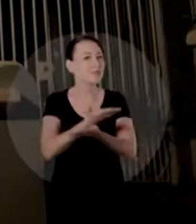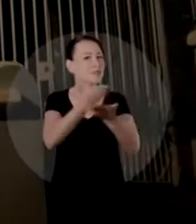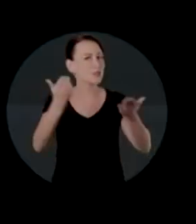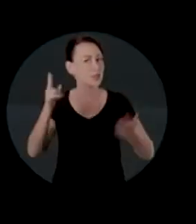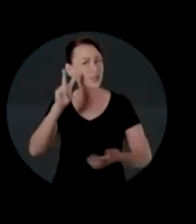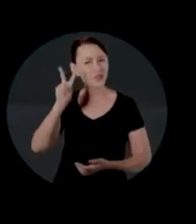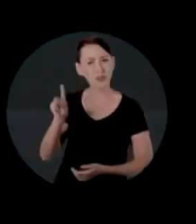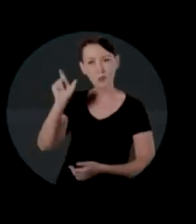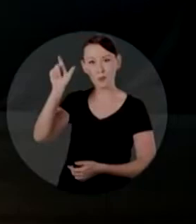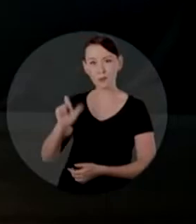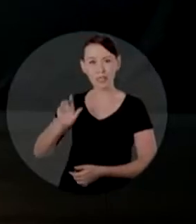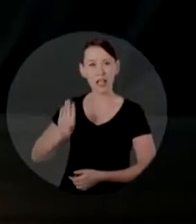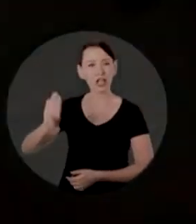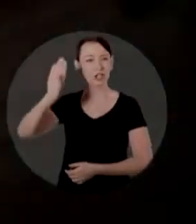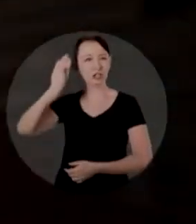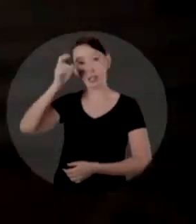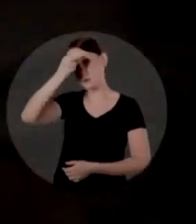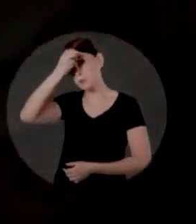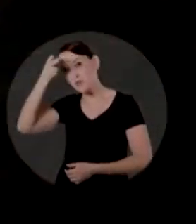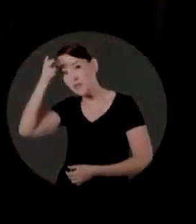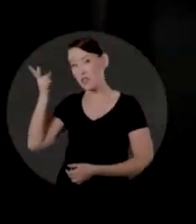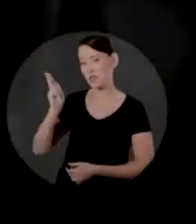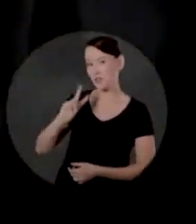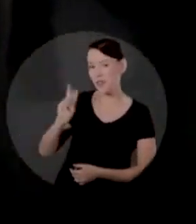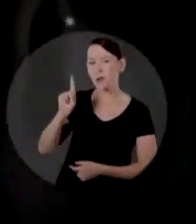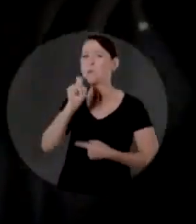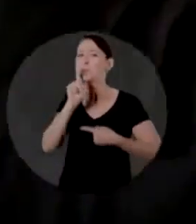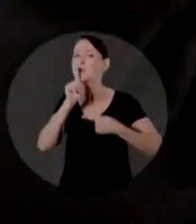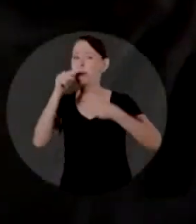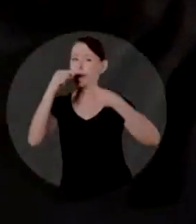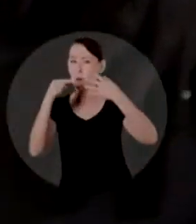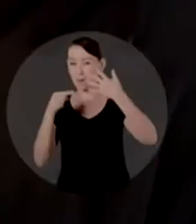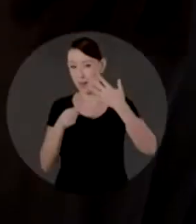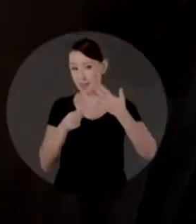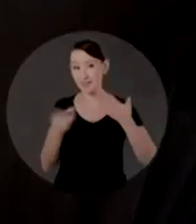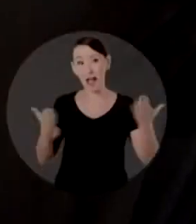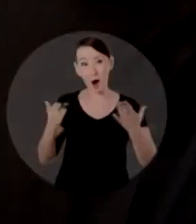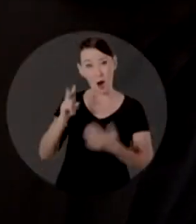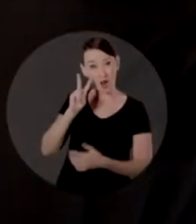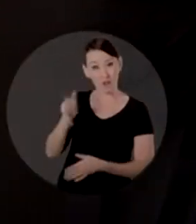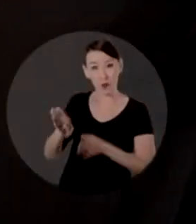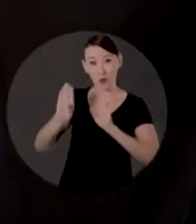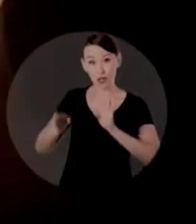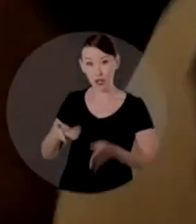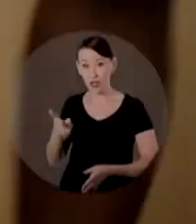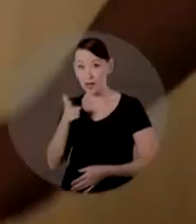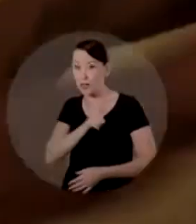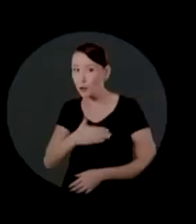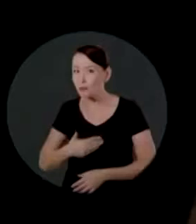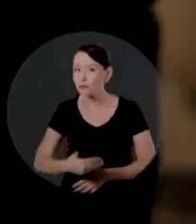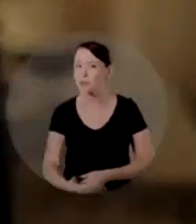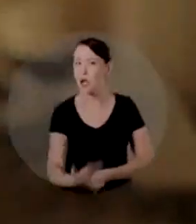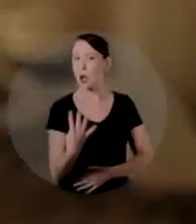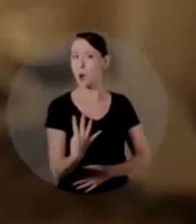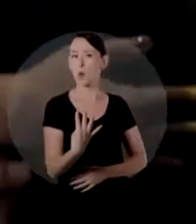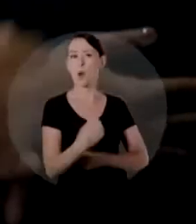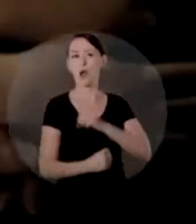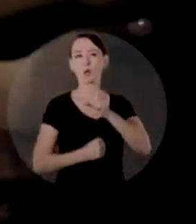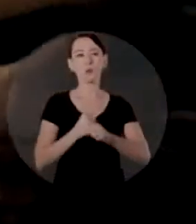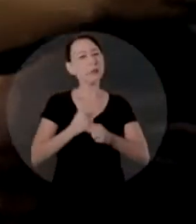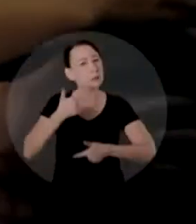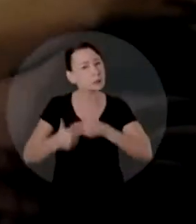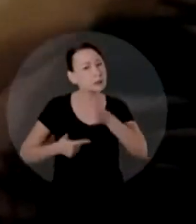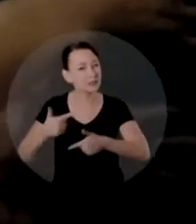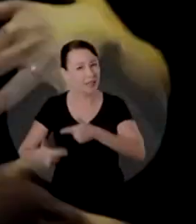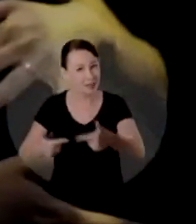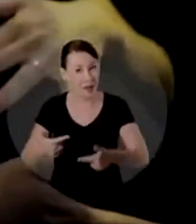Você acompanhou as promessas de campanha e viu quem foi eleito. Agora eles têm 4 anos pela frente para administrar a cidade. O